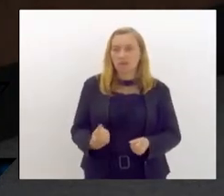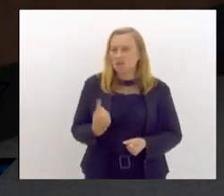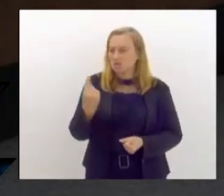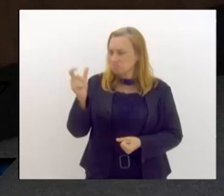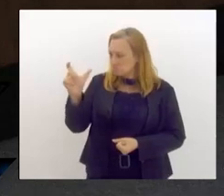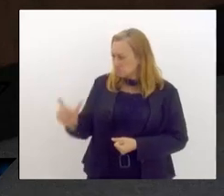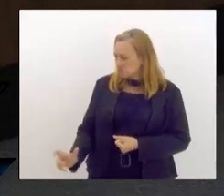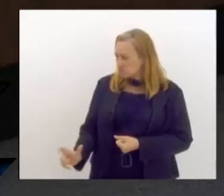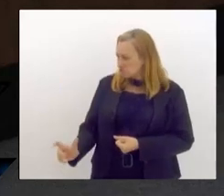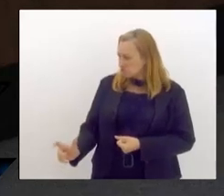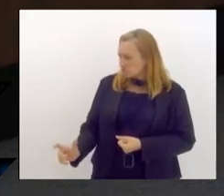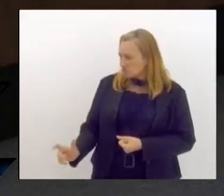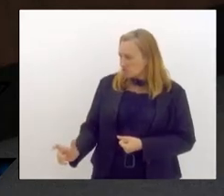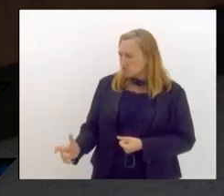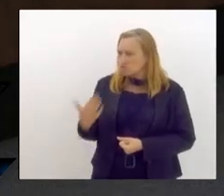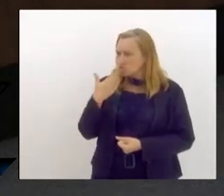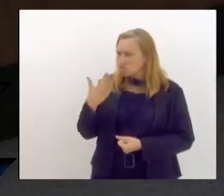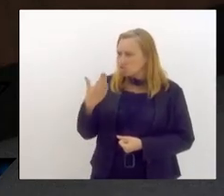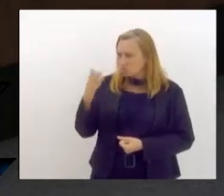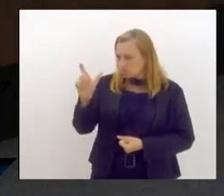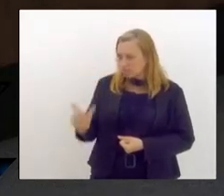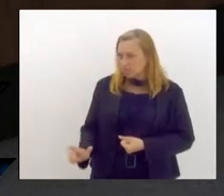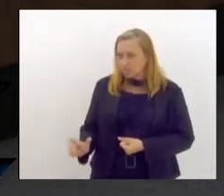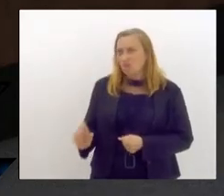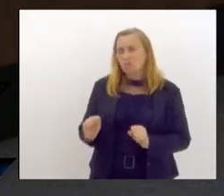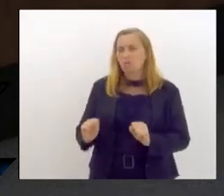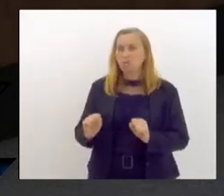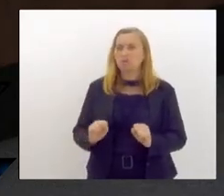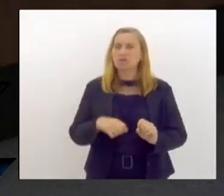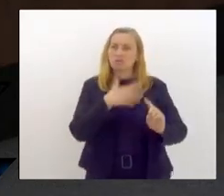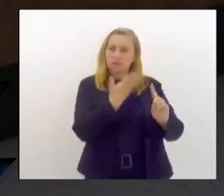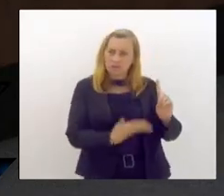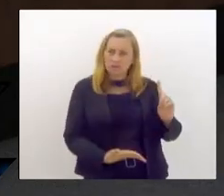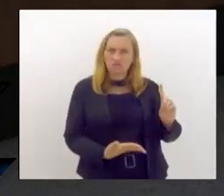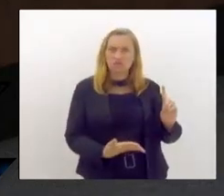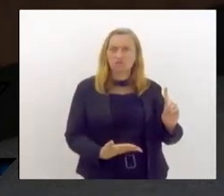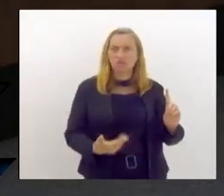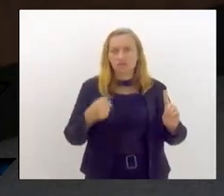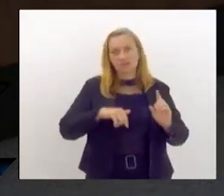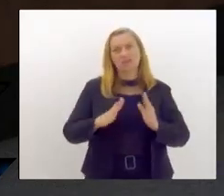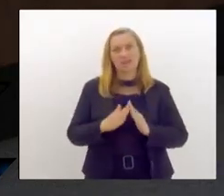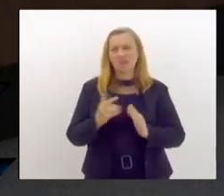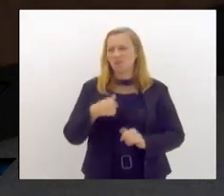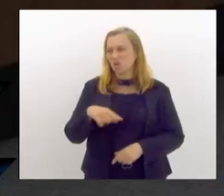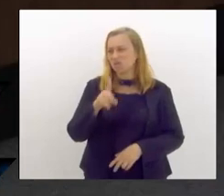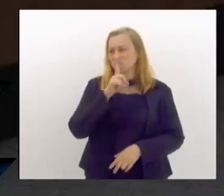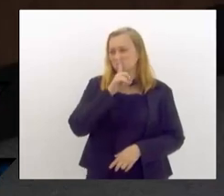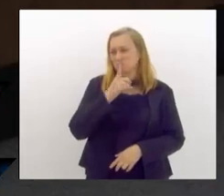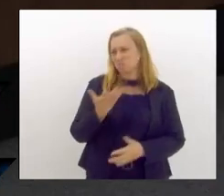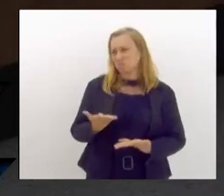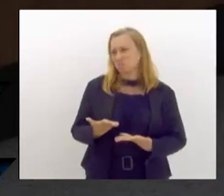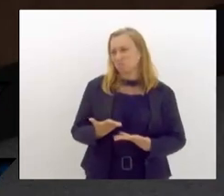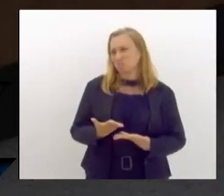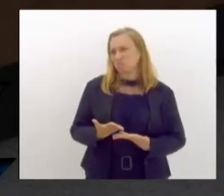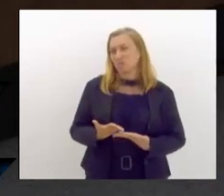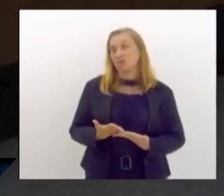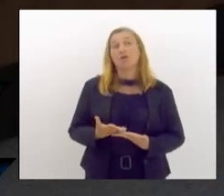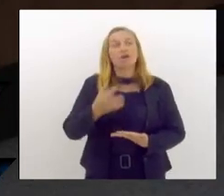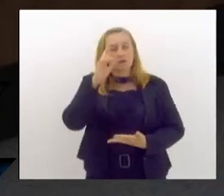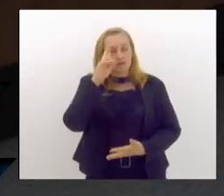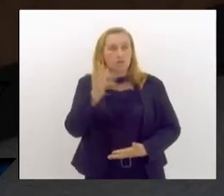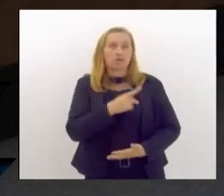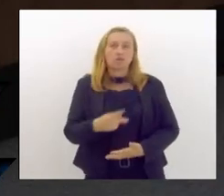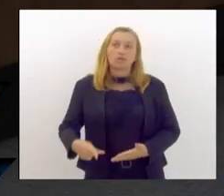indivíduo desse tipo possa ser homenageado e nós fiquemos silenciados diante disso. Senhor